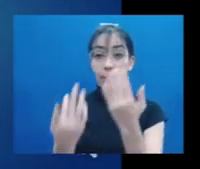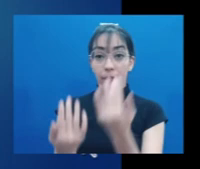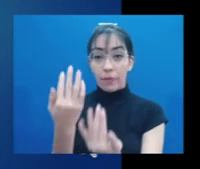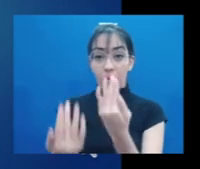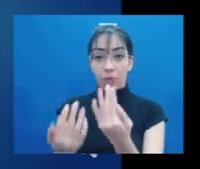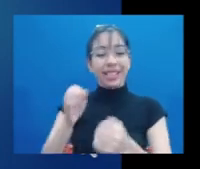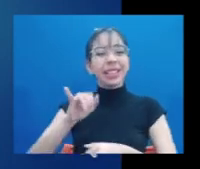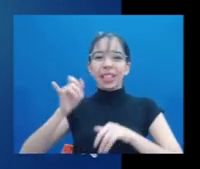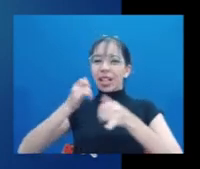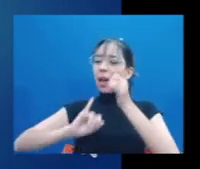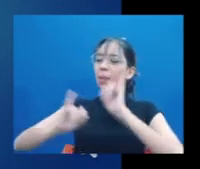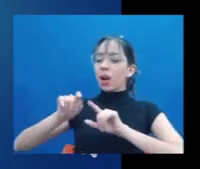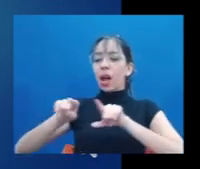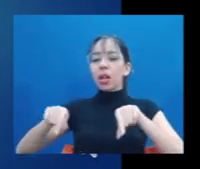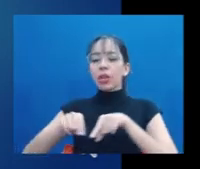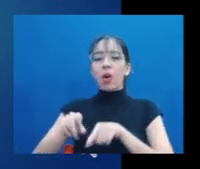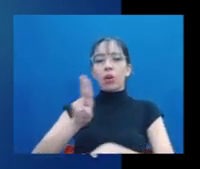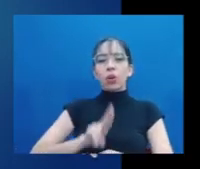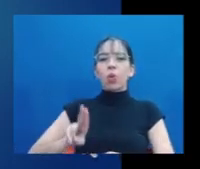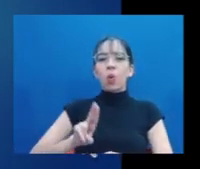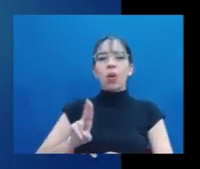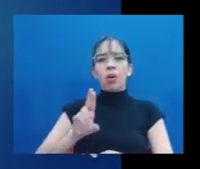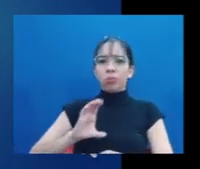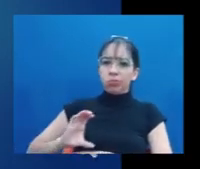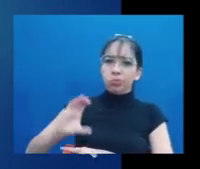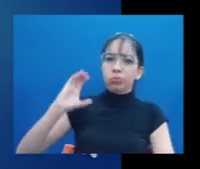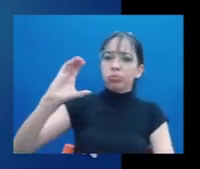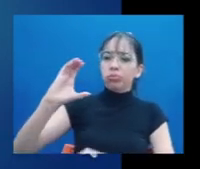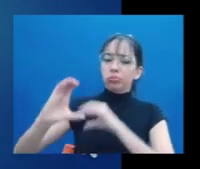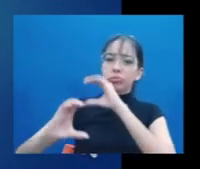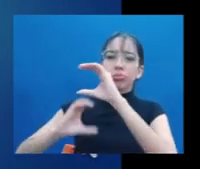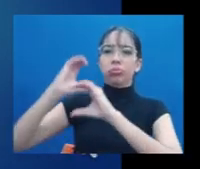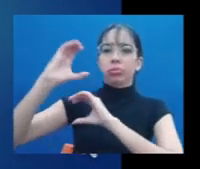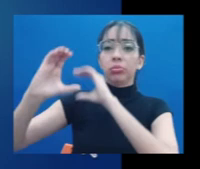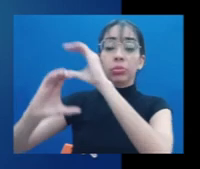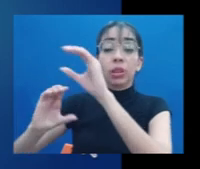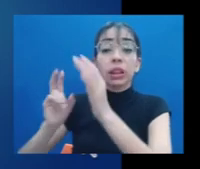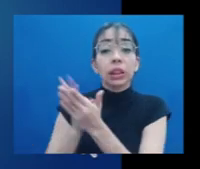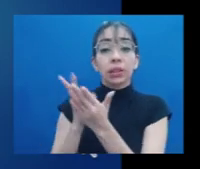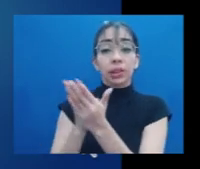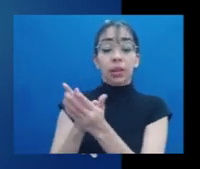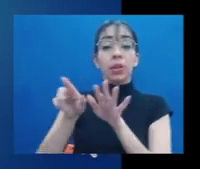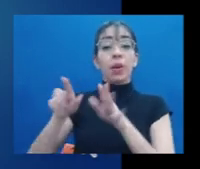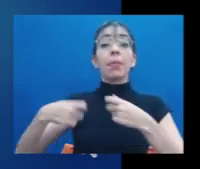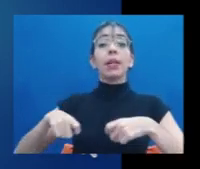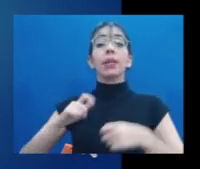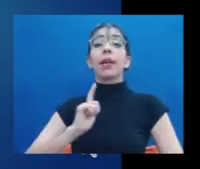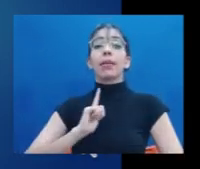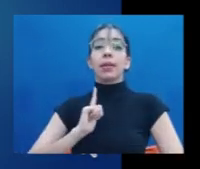Bem, no quesito aí geladeira, no quesito aí produtos químicos inflamáveis, quais seriam as soluções?